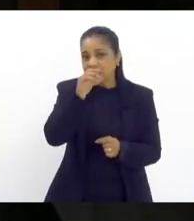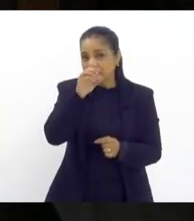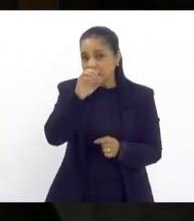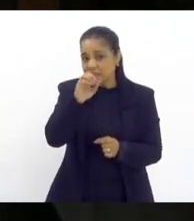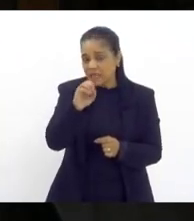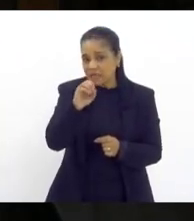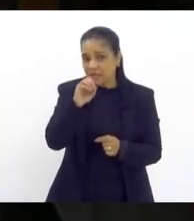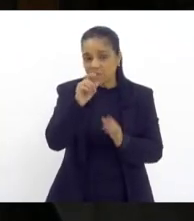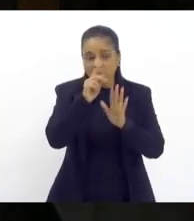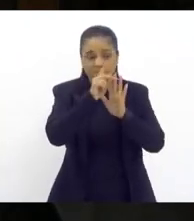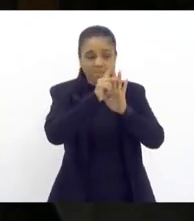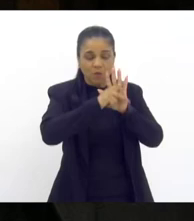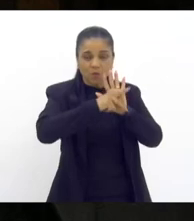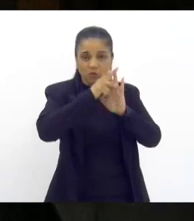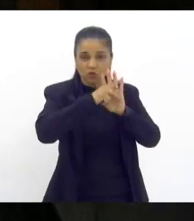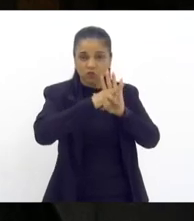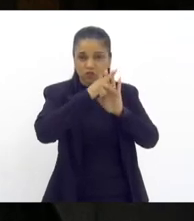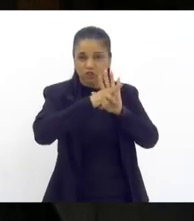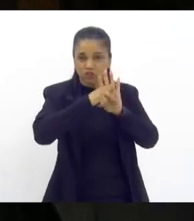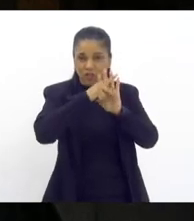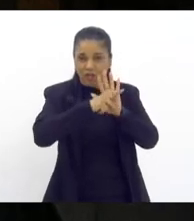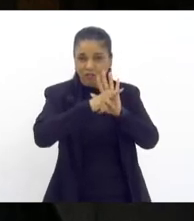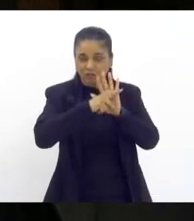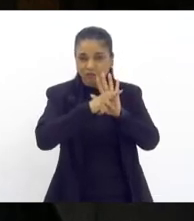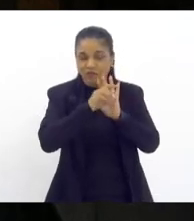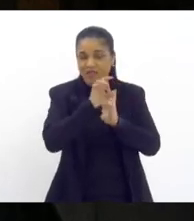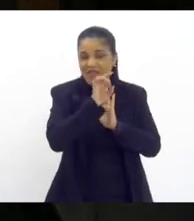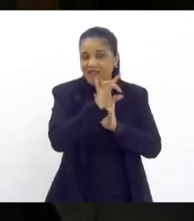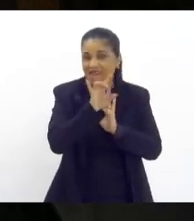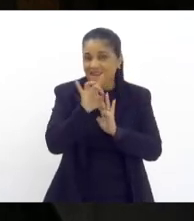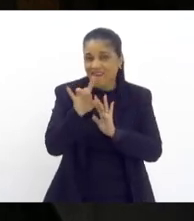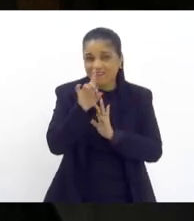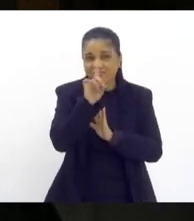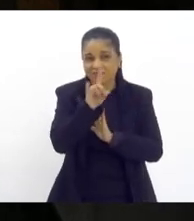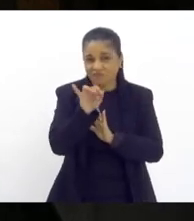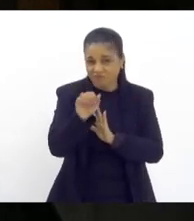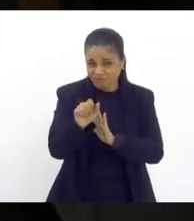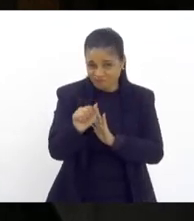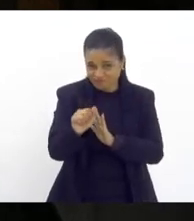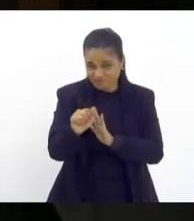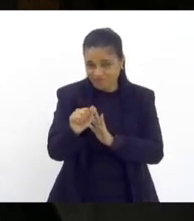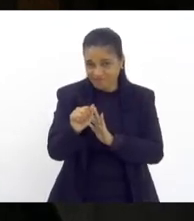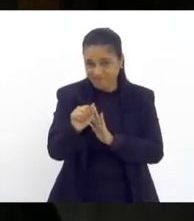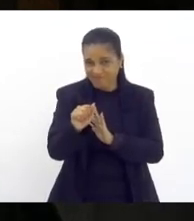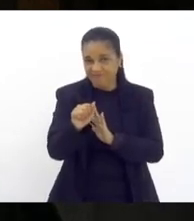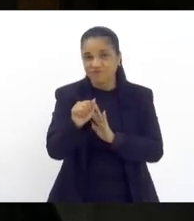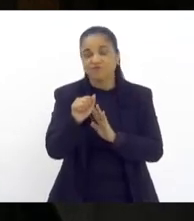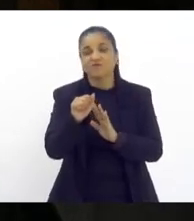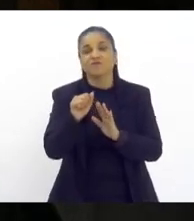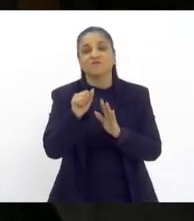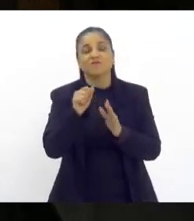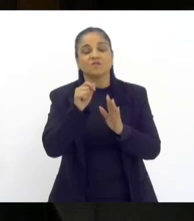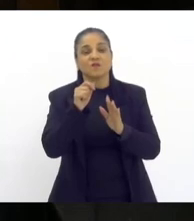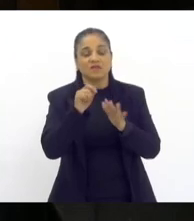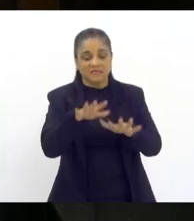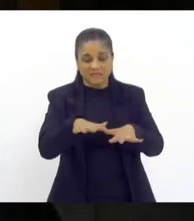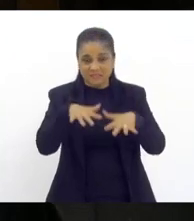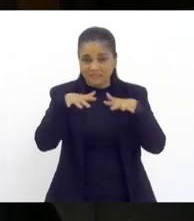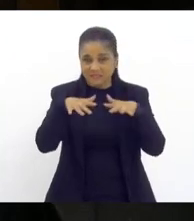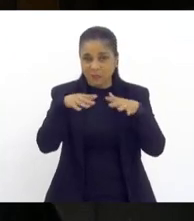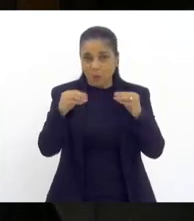projetos por sessão. Nós realizamos também uma sessão extraordinária cujo objeto dos projetos